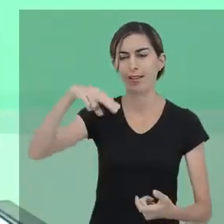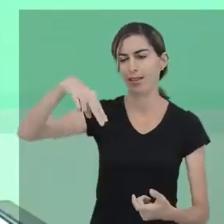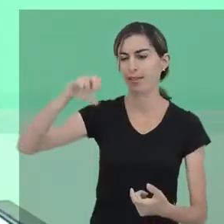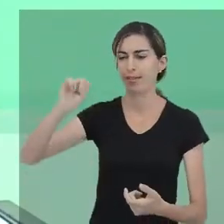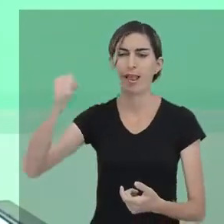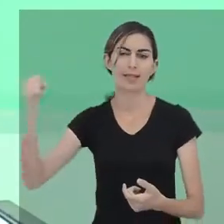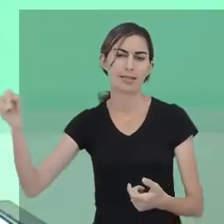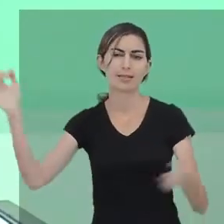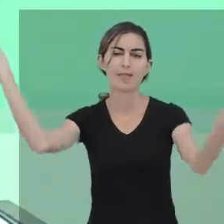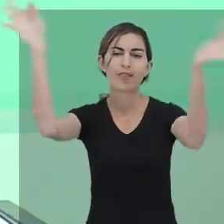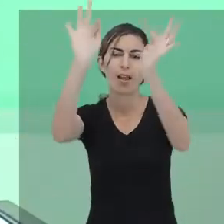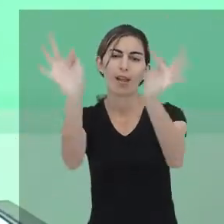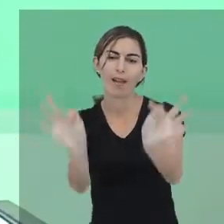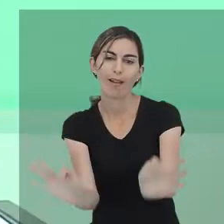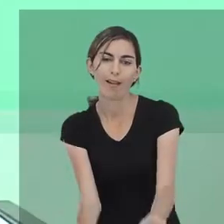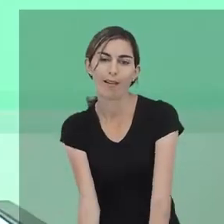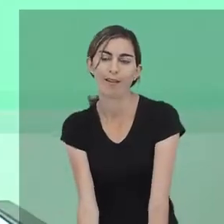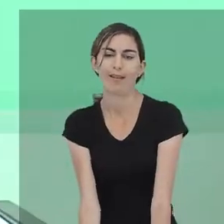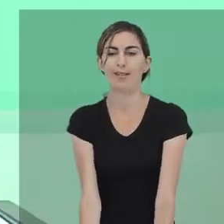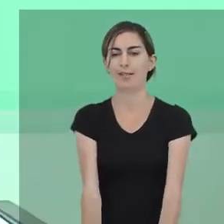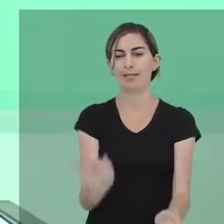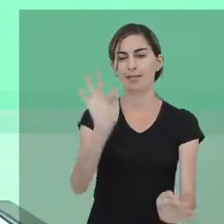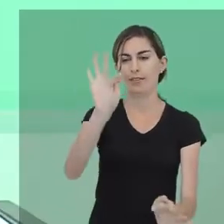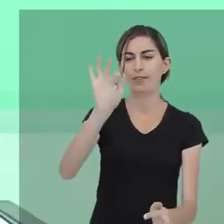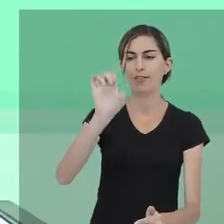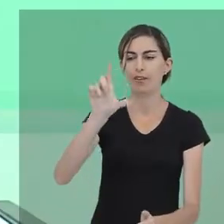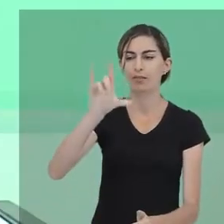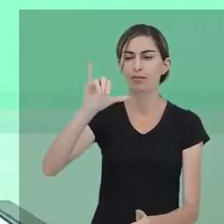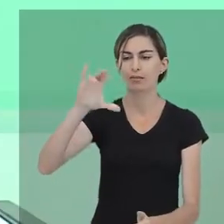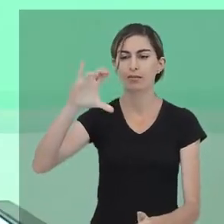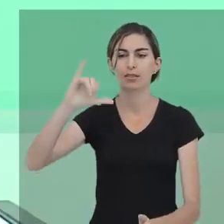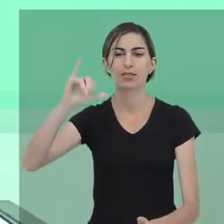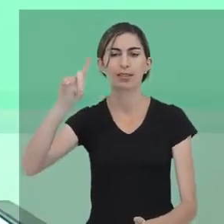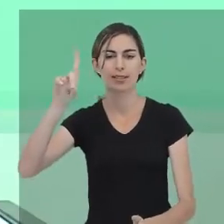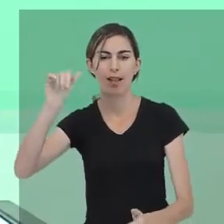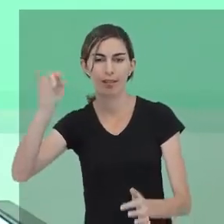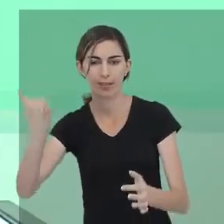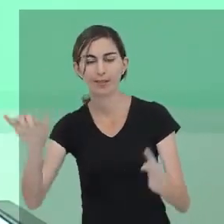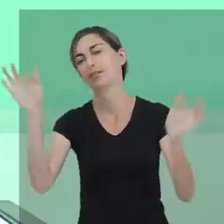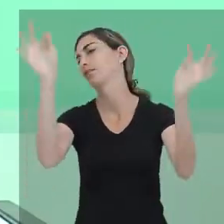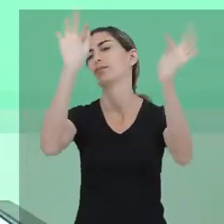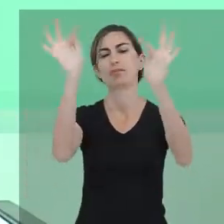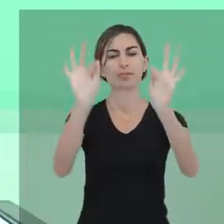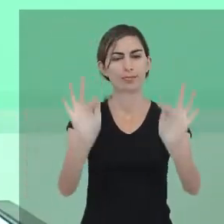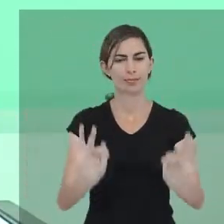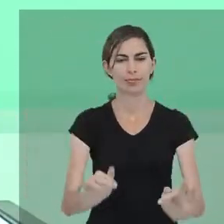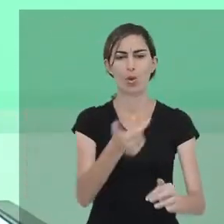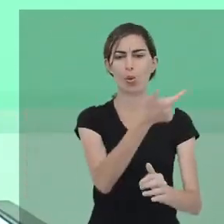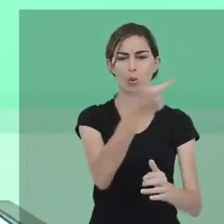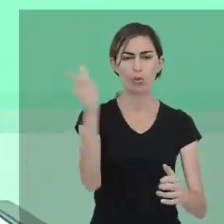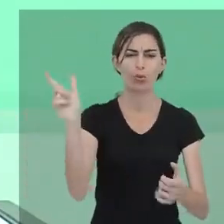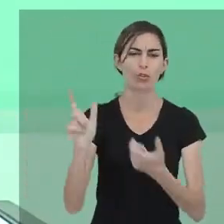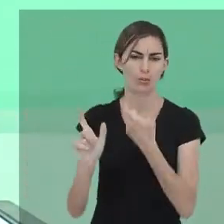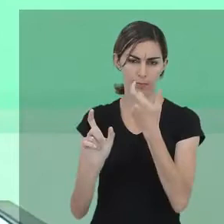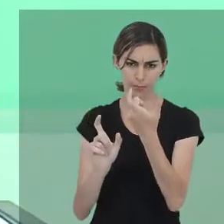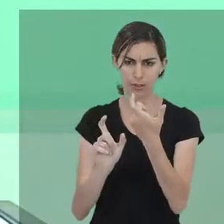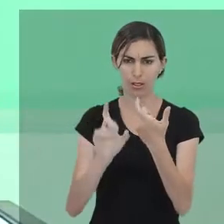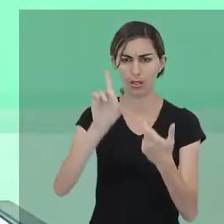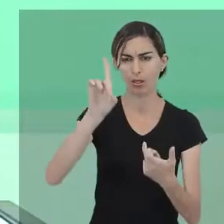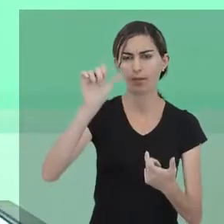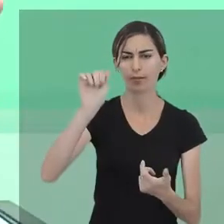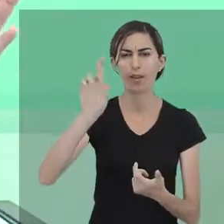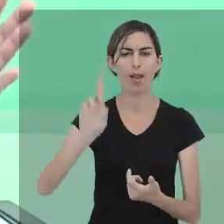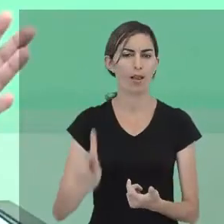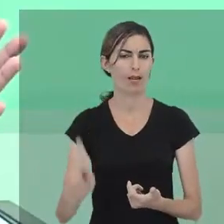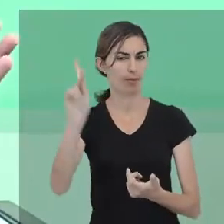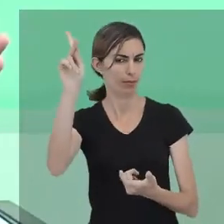felicidade. Então, happy, feliz. Happiness, felicidade. Outro também é o dark.